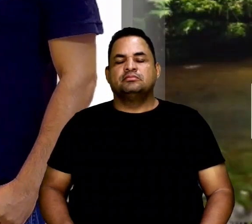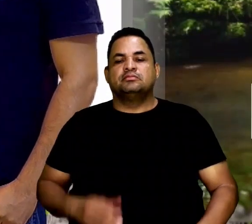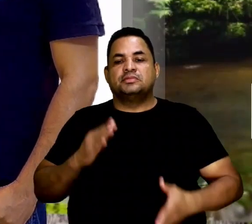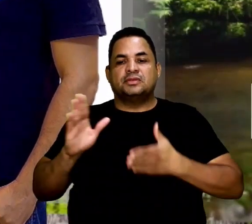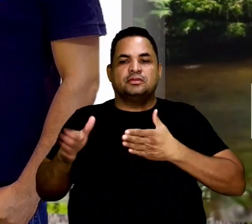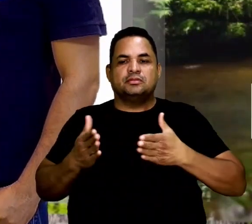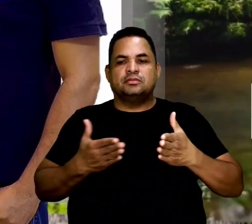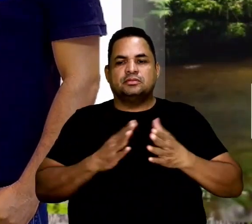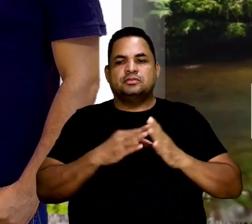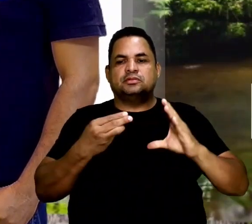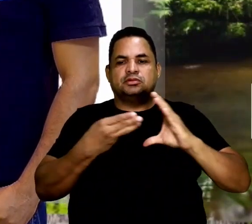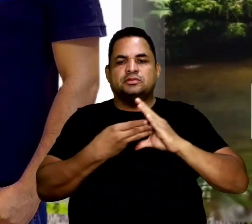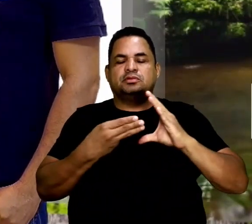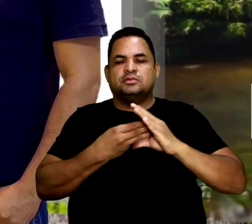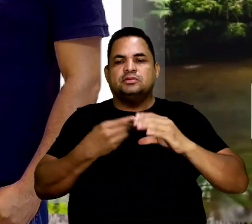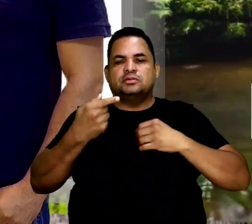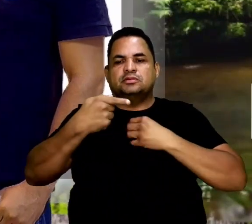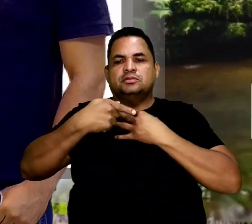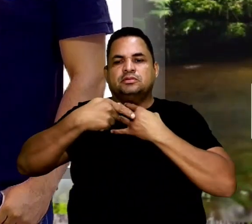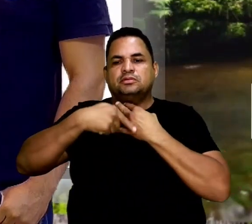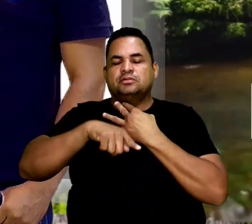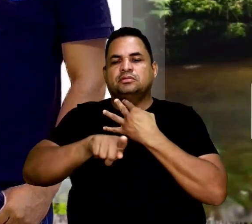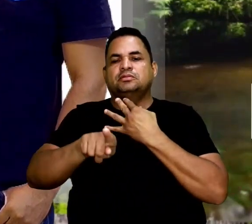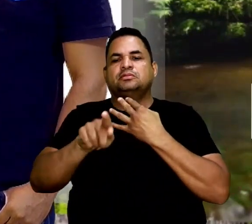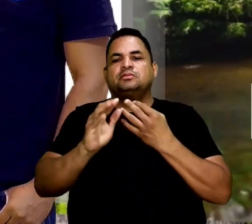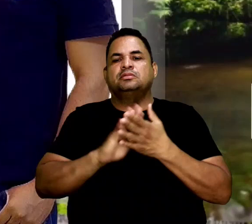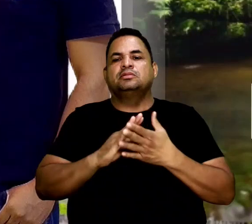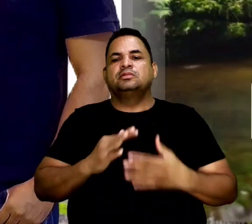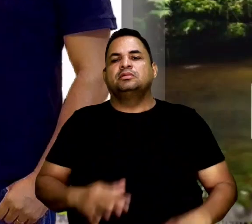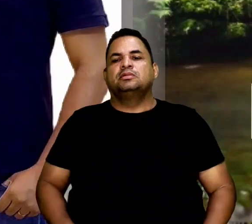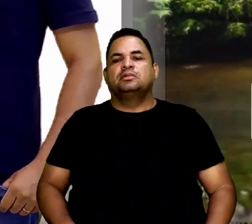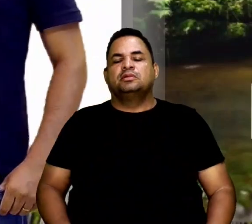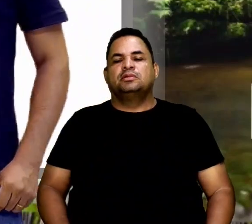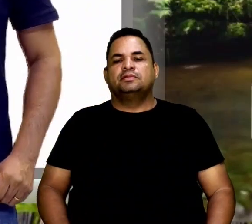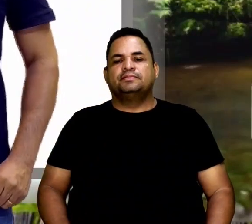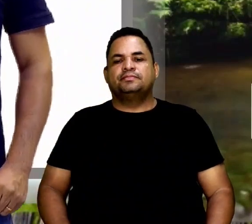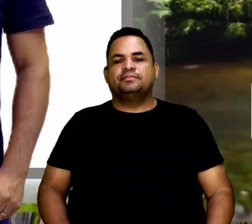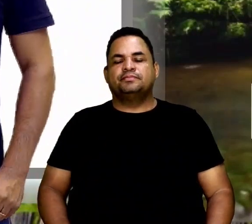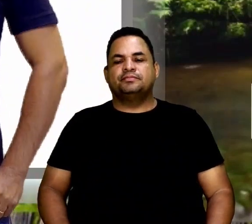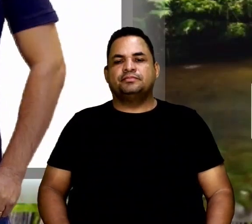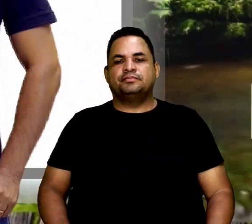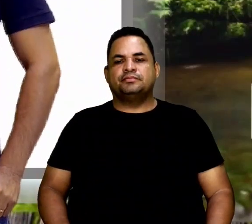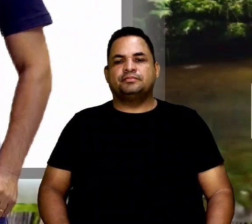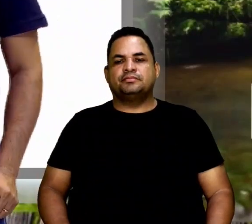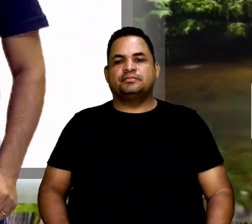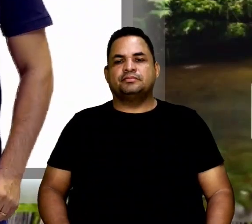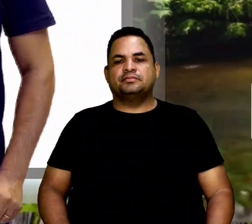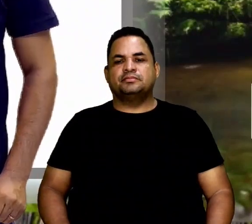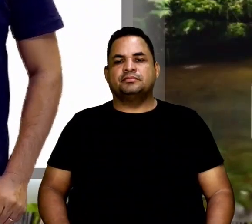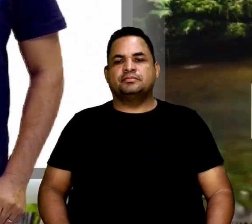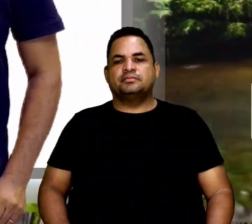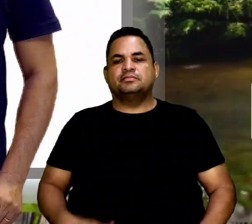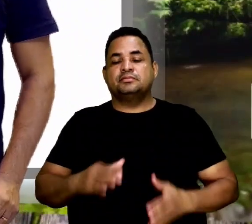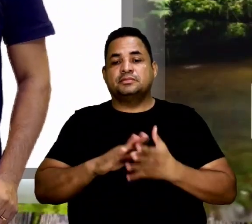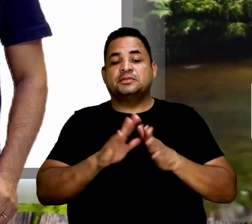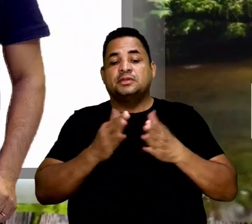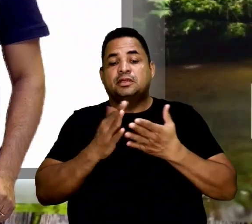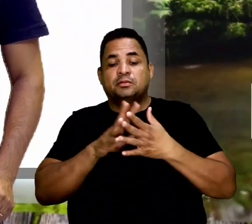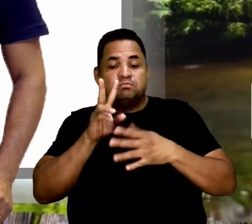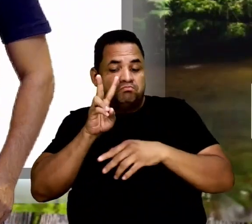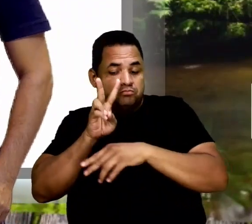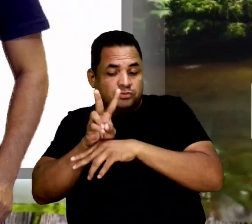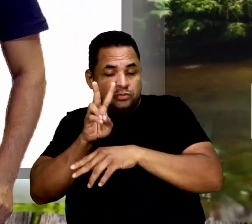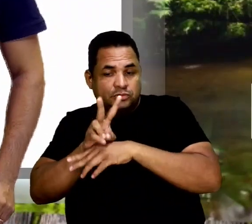de células de defesa, né? Linfócito T, linfócito B. Então, elas estão atentas a